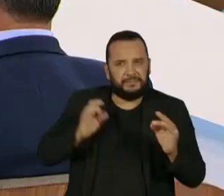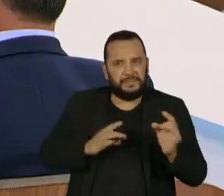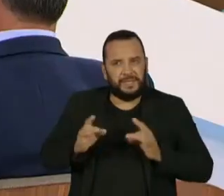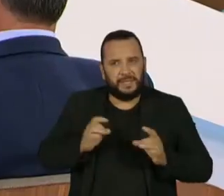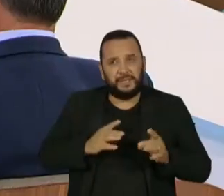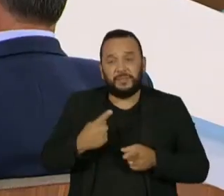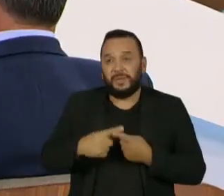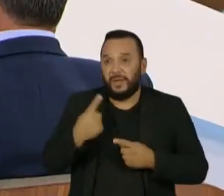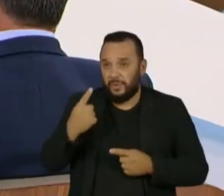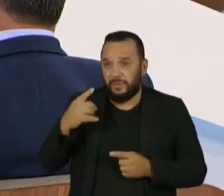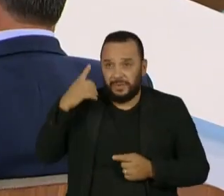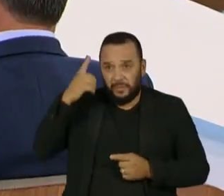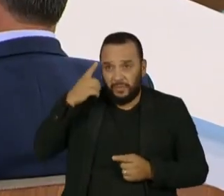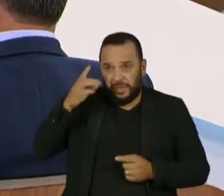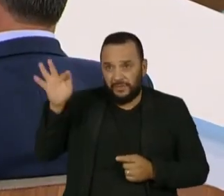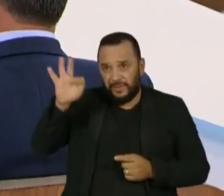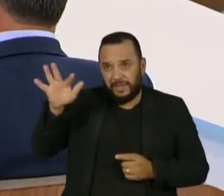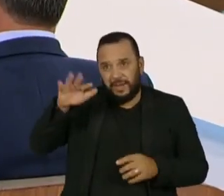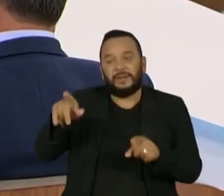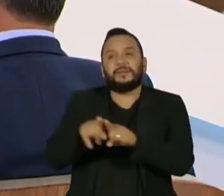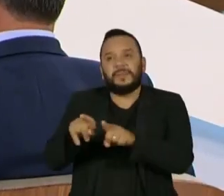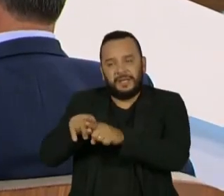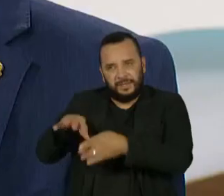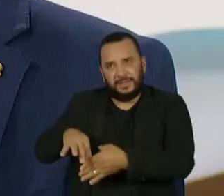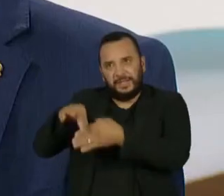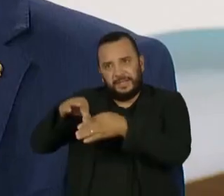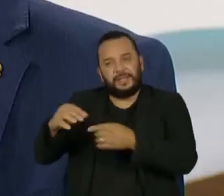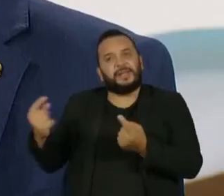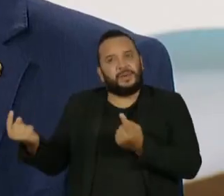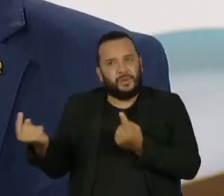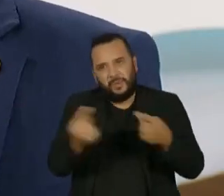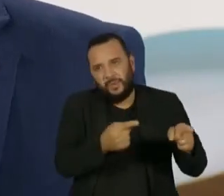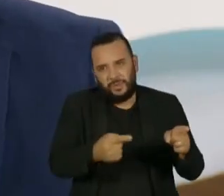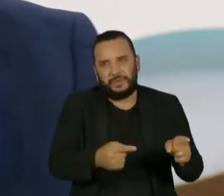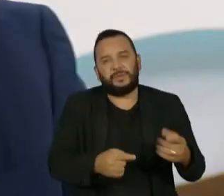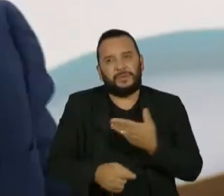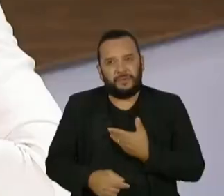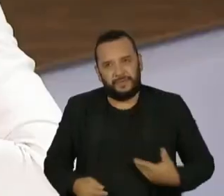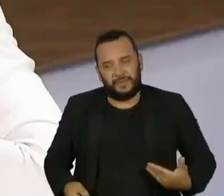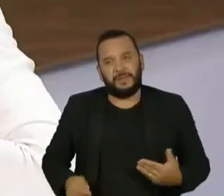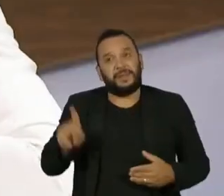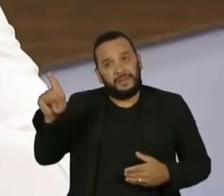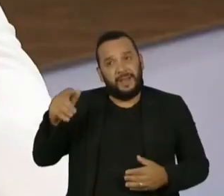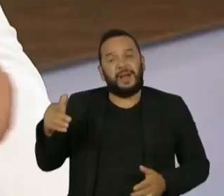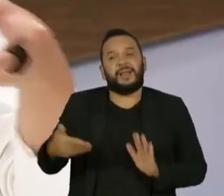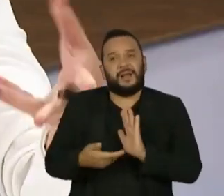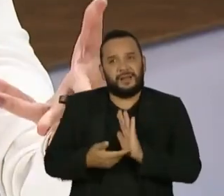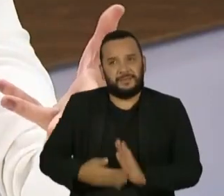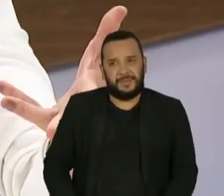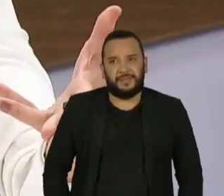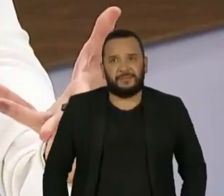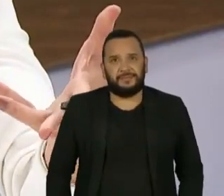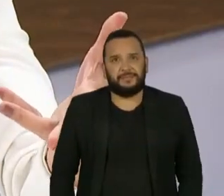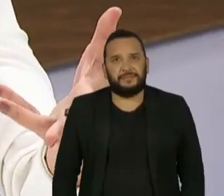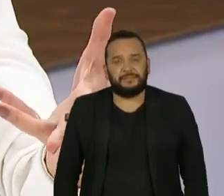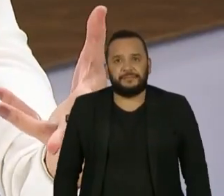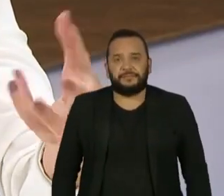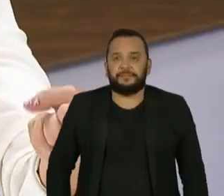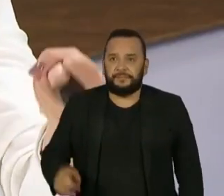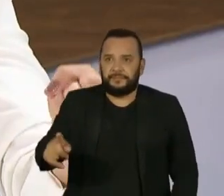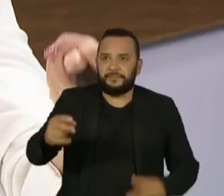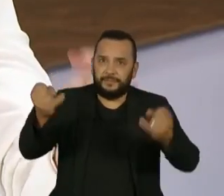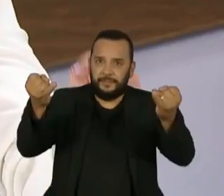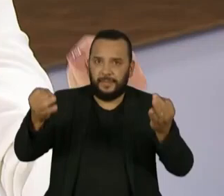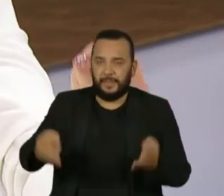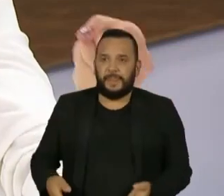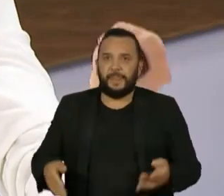só um deputado federal, ele era o líder da oposição na Câmara dos Deputados. Senador, o senhor acabou de fazer um longo discurso,